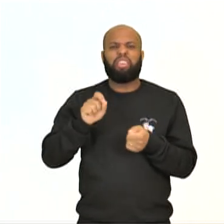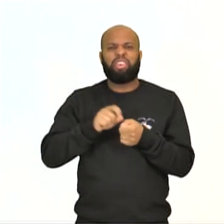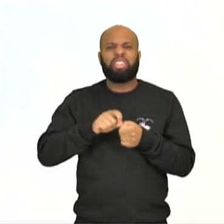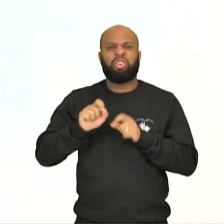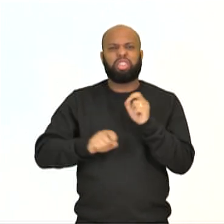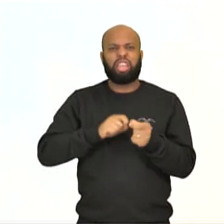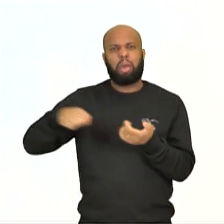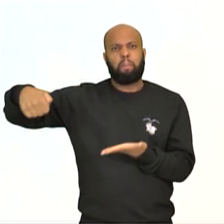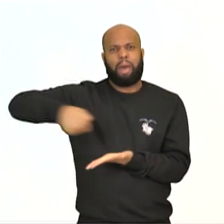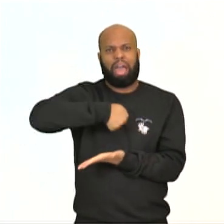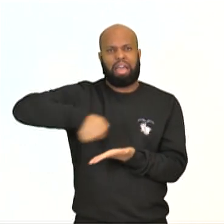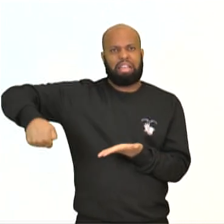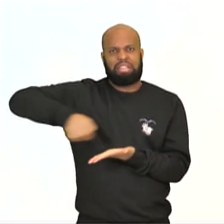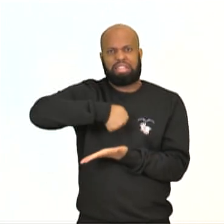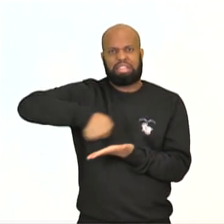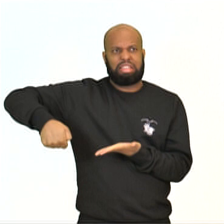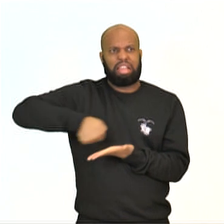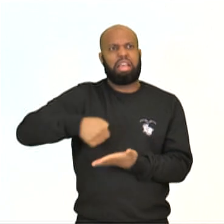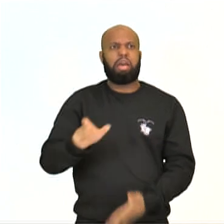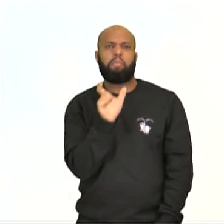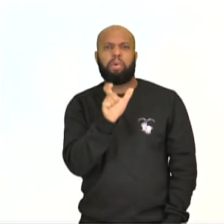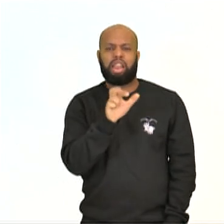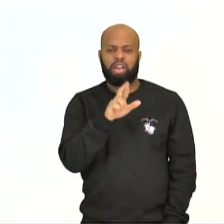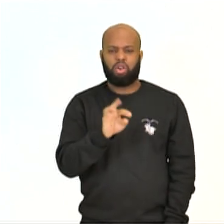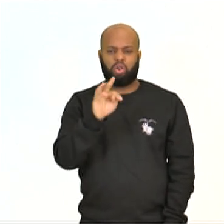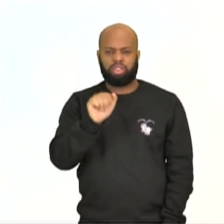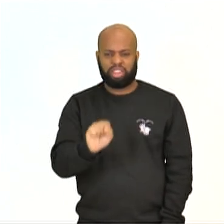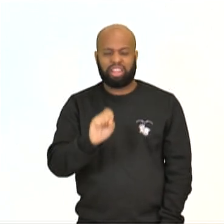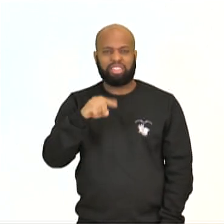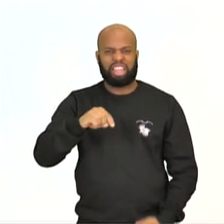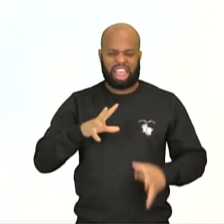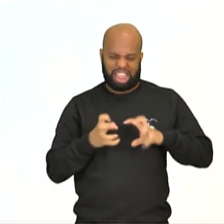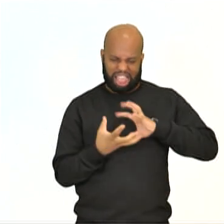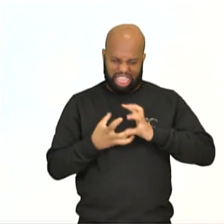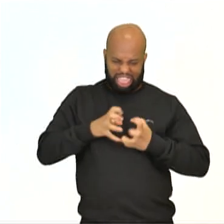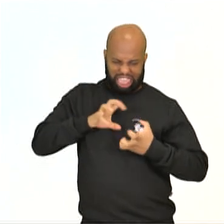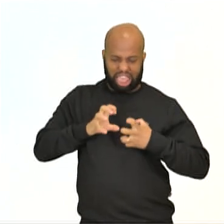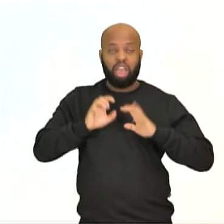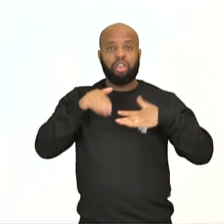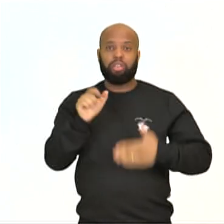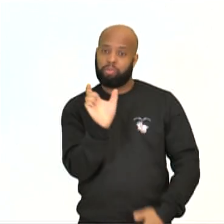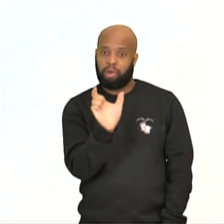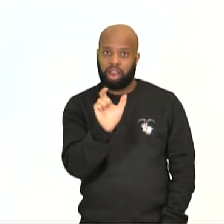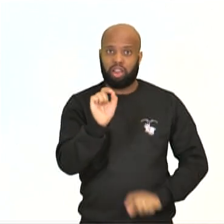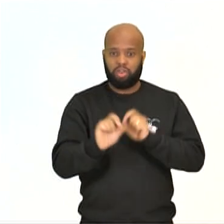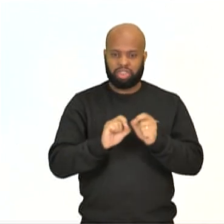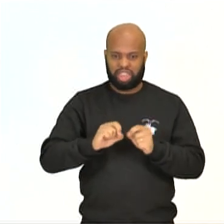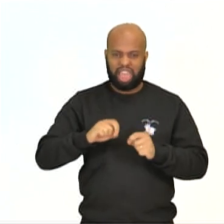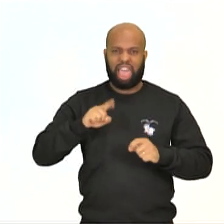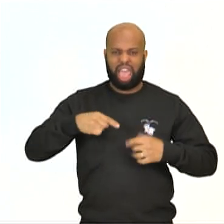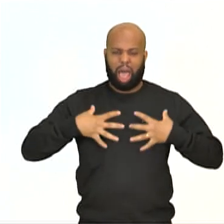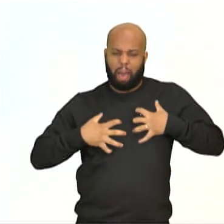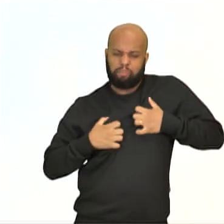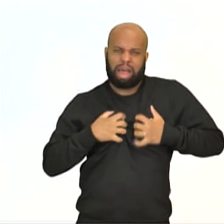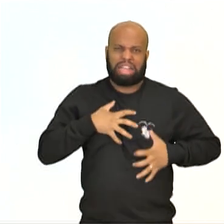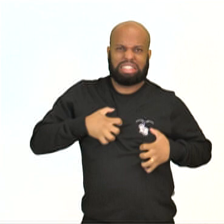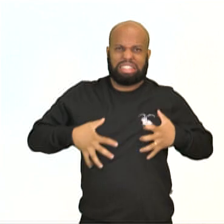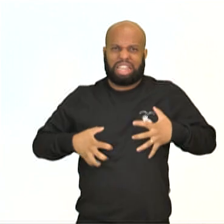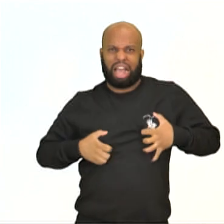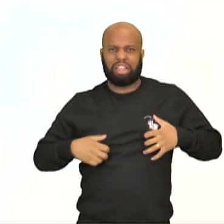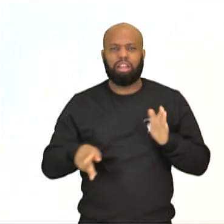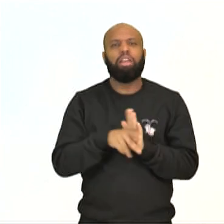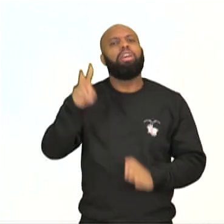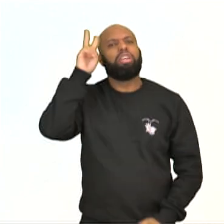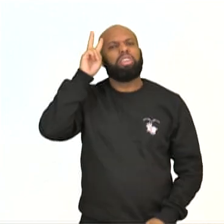rotas? Palavras rotas são palavras amassadas. Então ele diz que essas palavras são amarrotadas na segunda e para que a